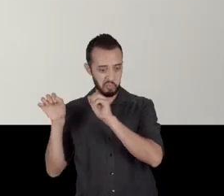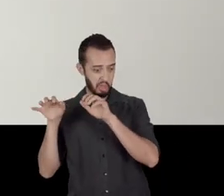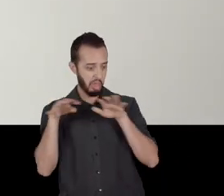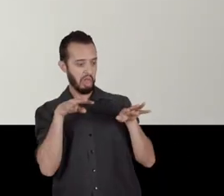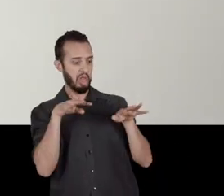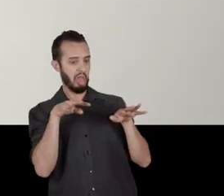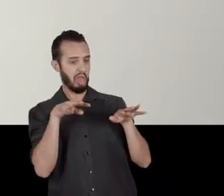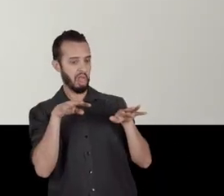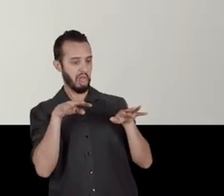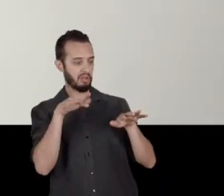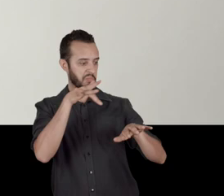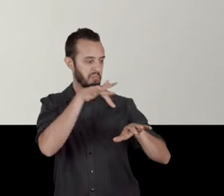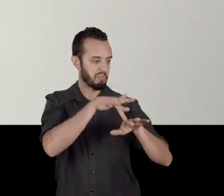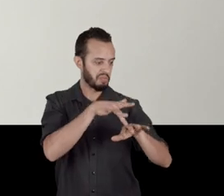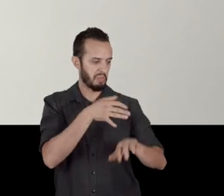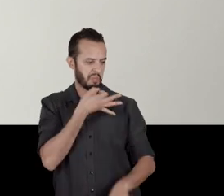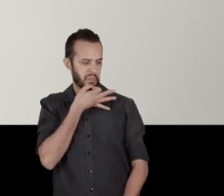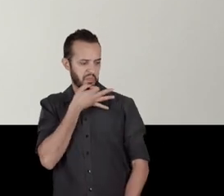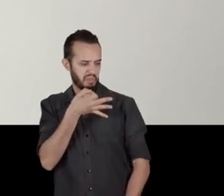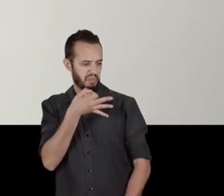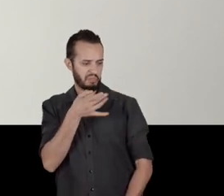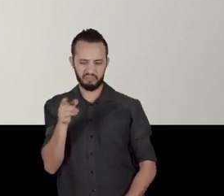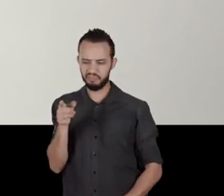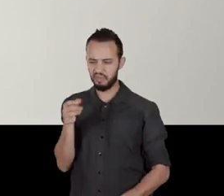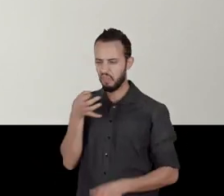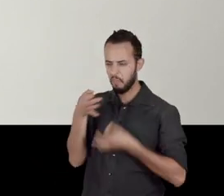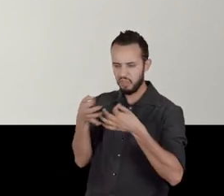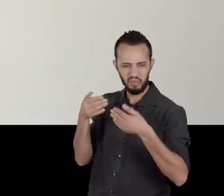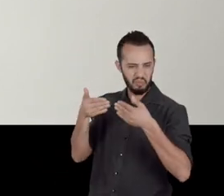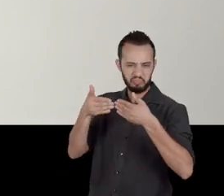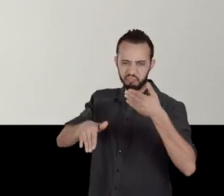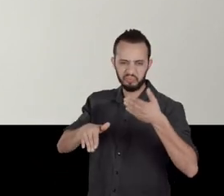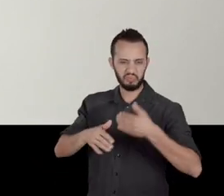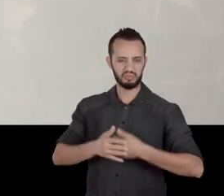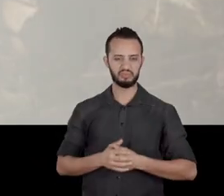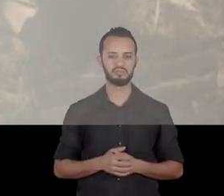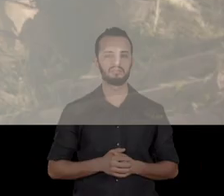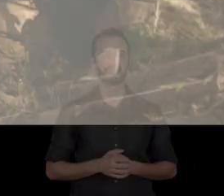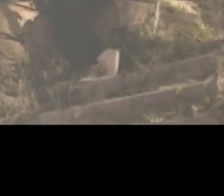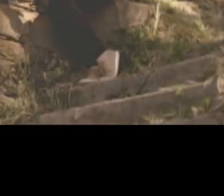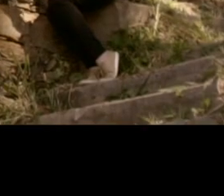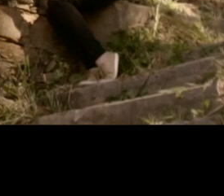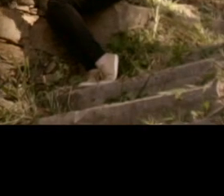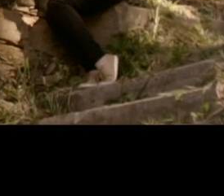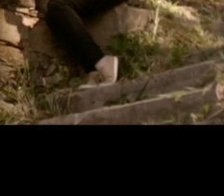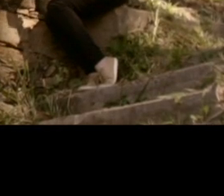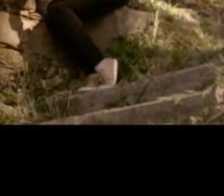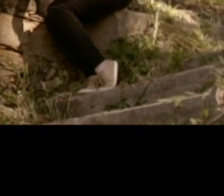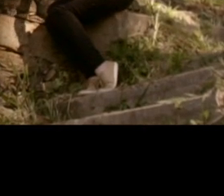desejos externos de uma certa brasilidade, vamos dizer assim.